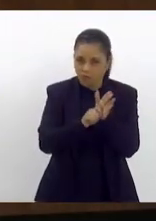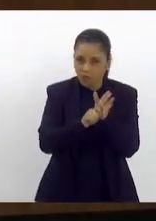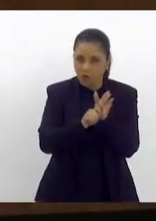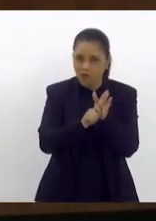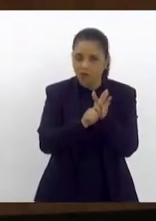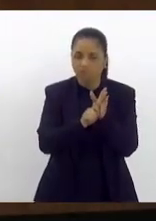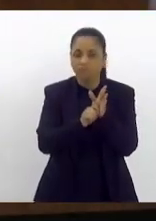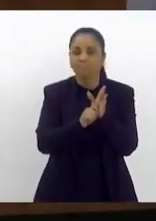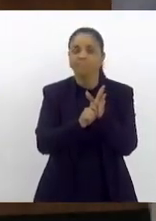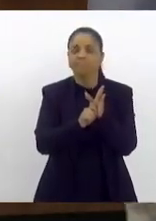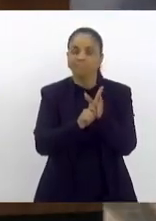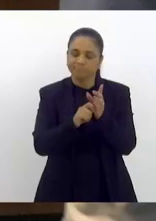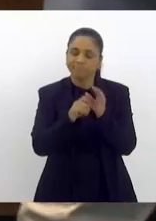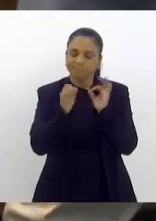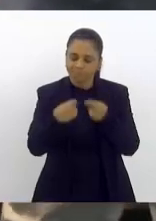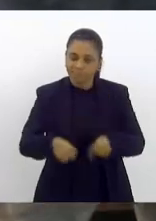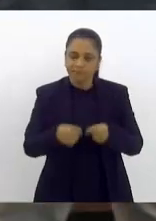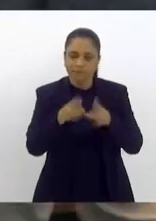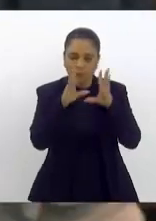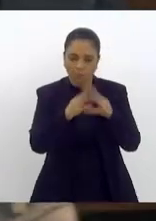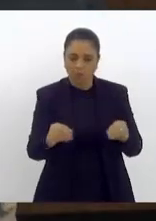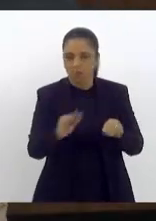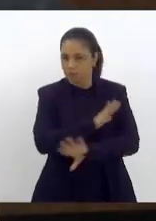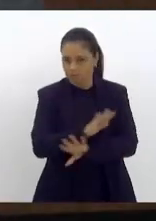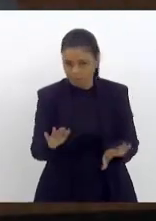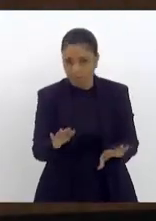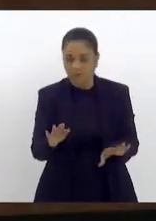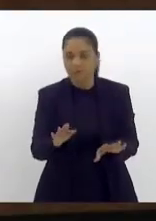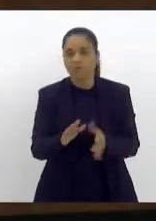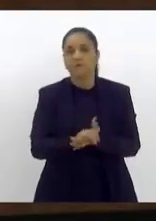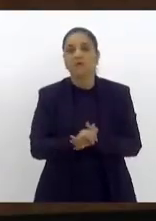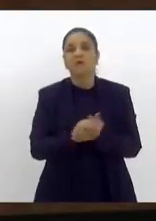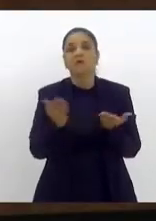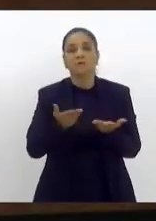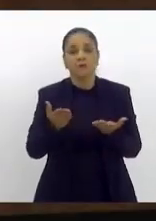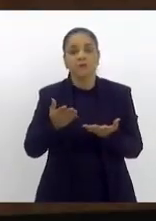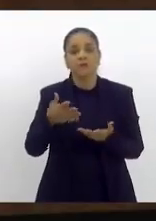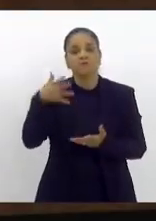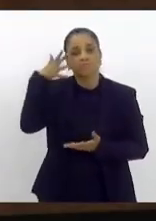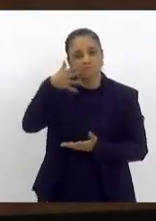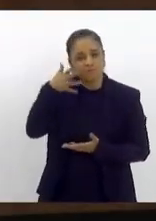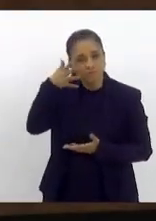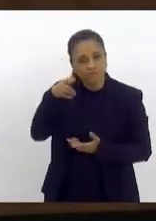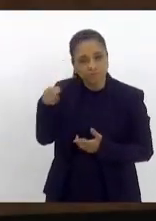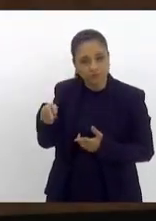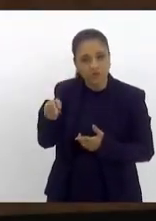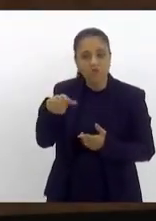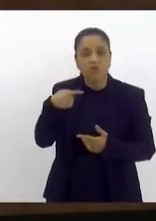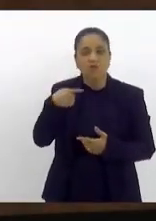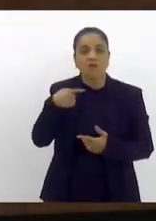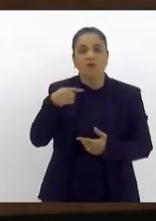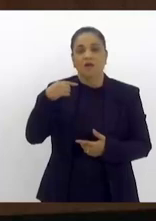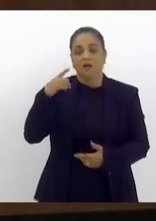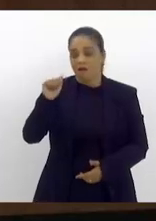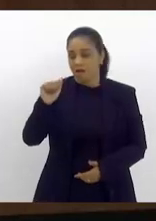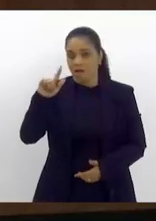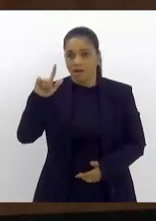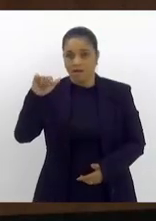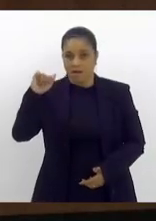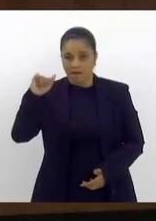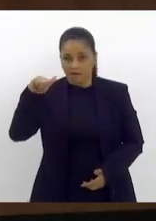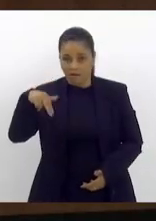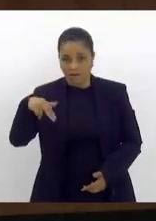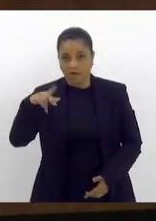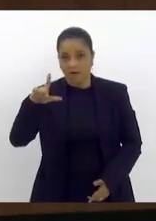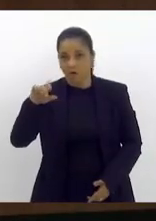absolutamente difundida. E eu queria fazer voz também ao discurso do nosso nobre deputado Alan Lopes. Logo no início, ele